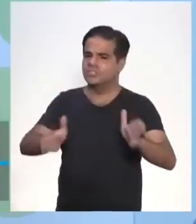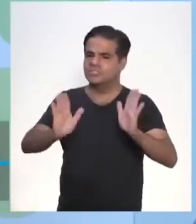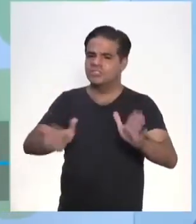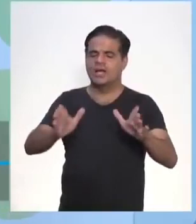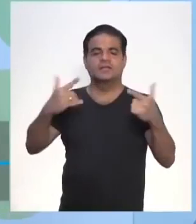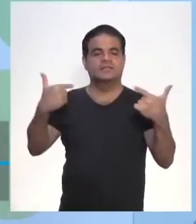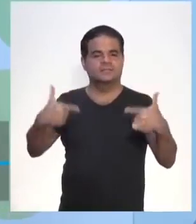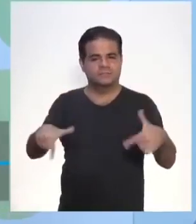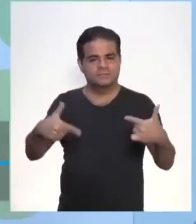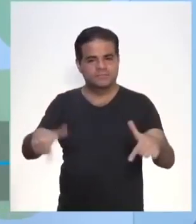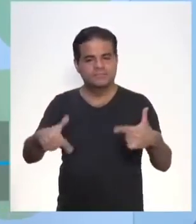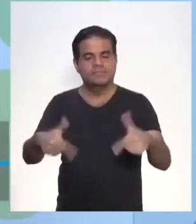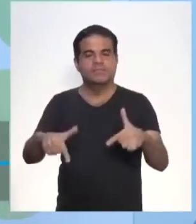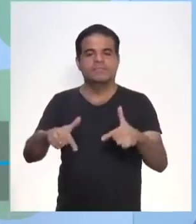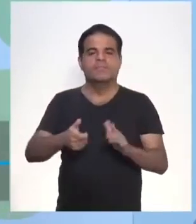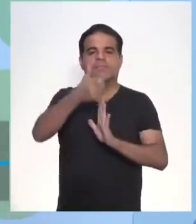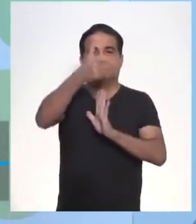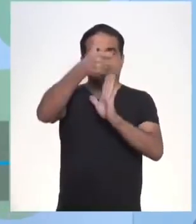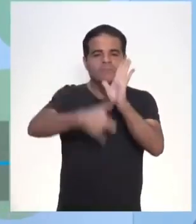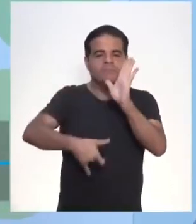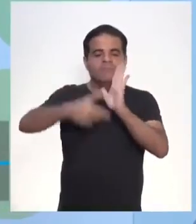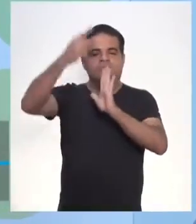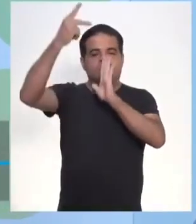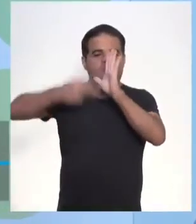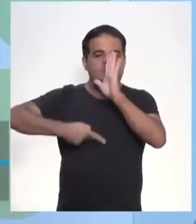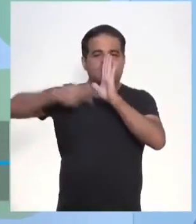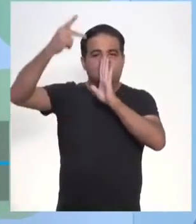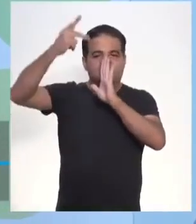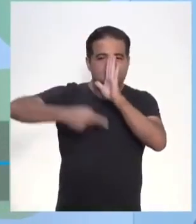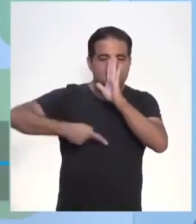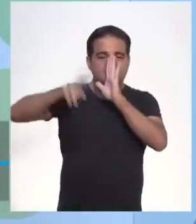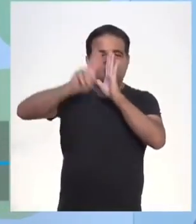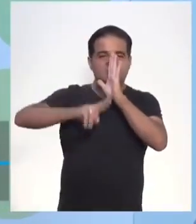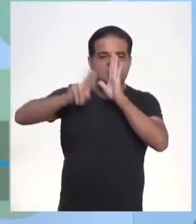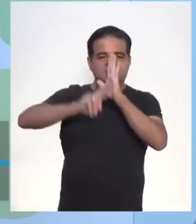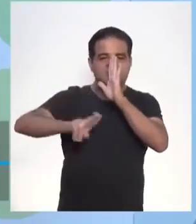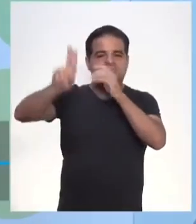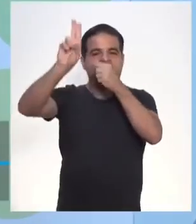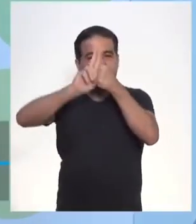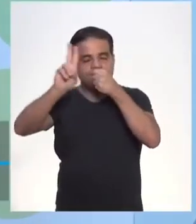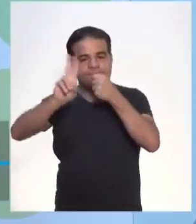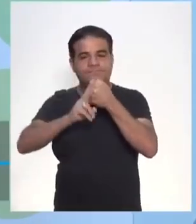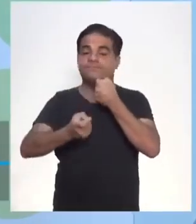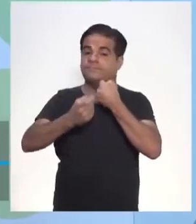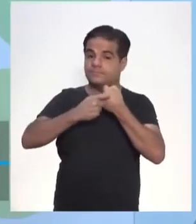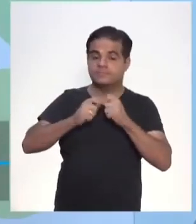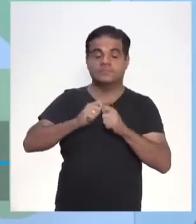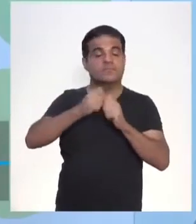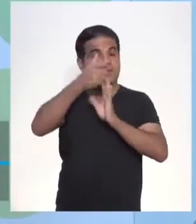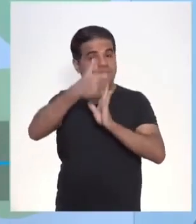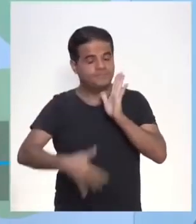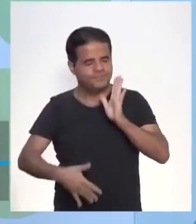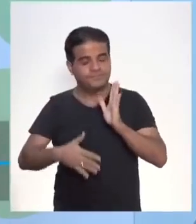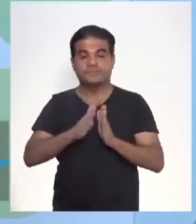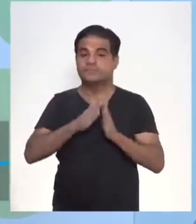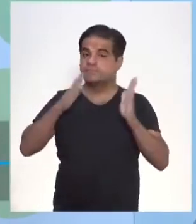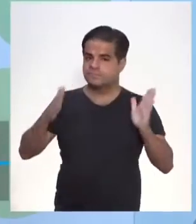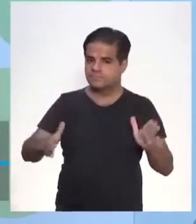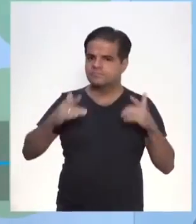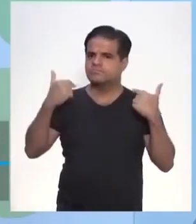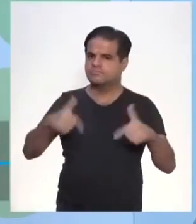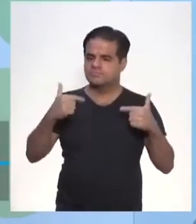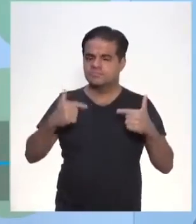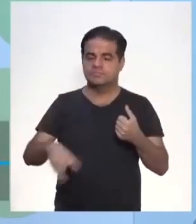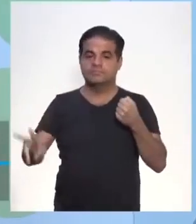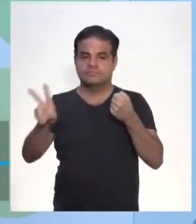questão da descrição pessoal, do uso dos verbos, dos adjetivos para fazer descrições, né? Trabalhamos com os